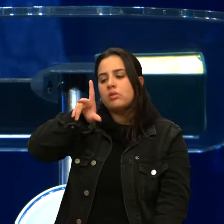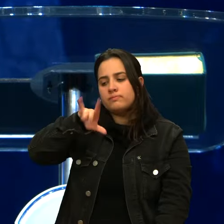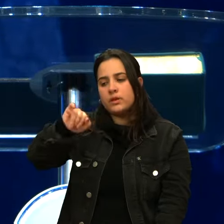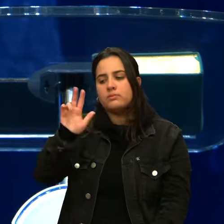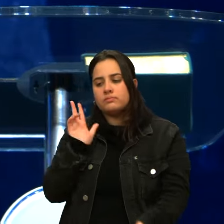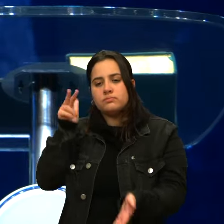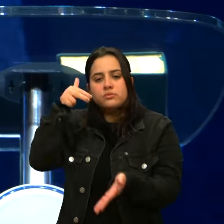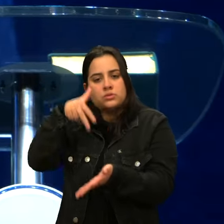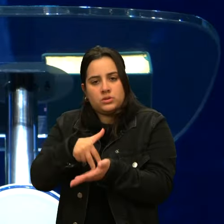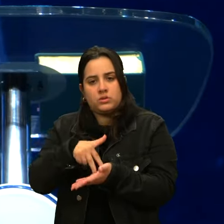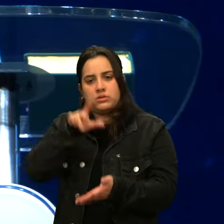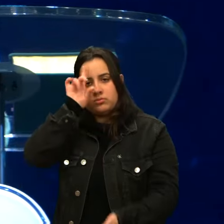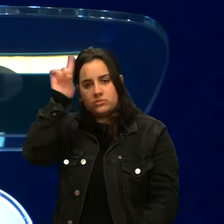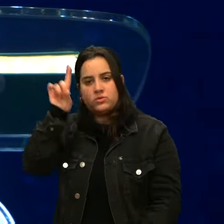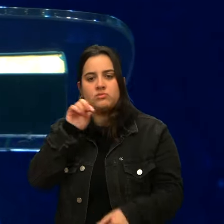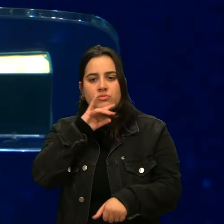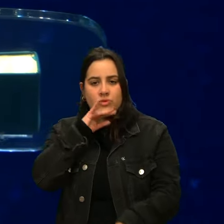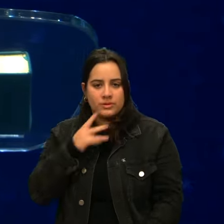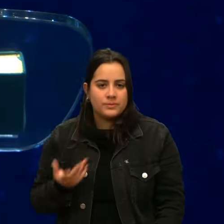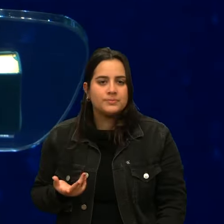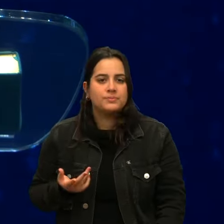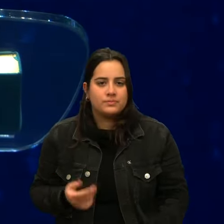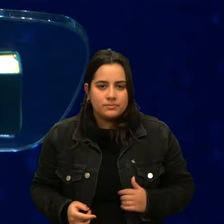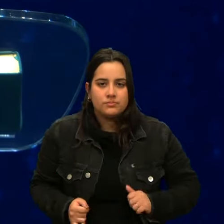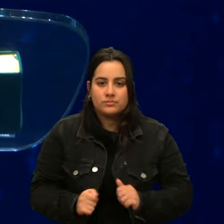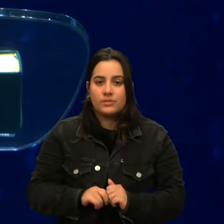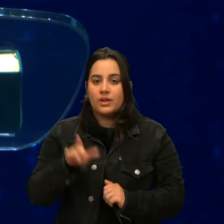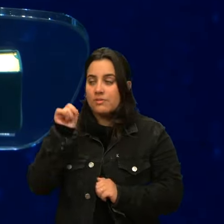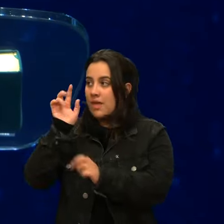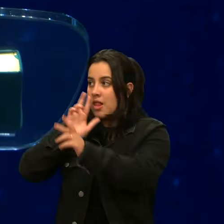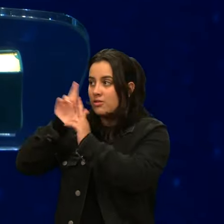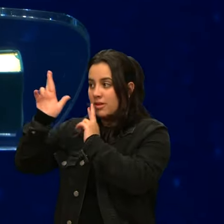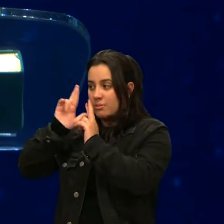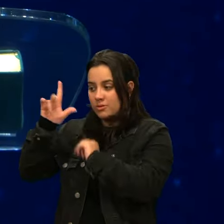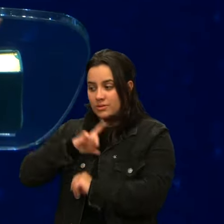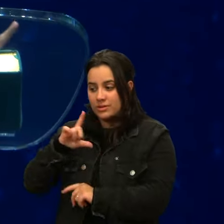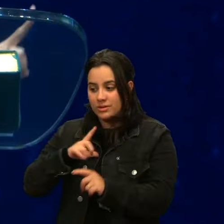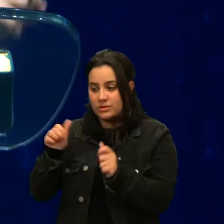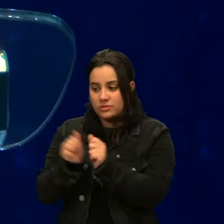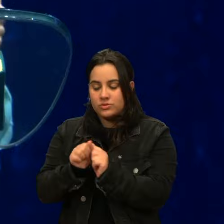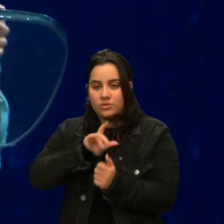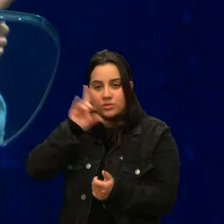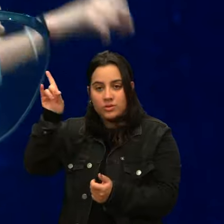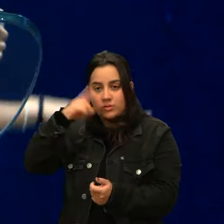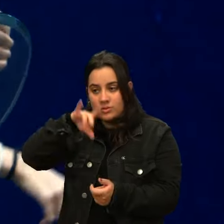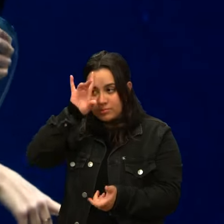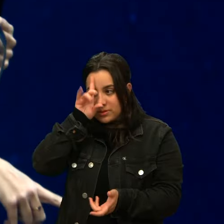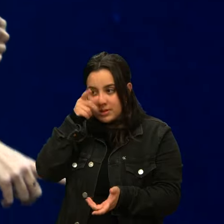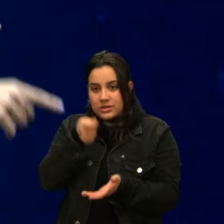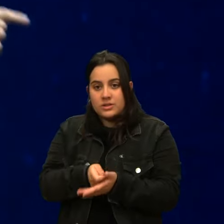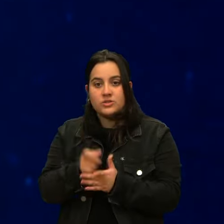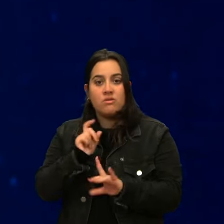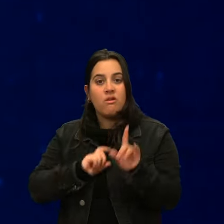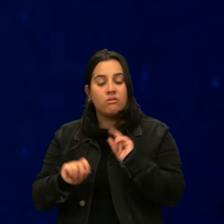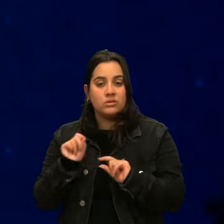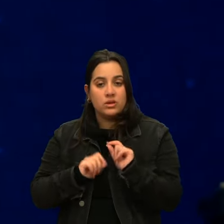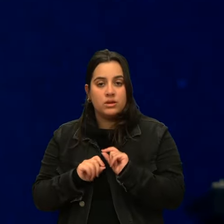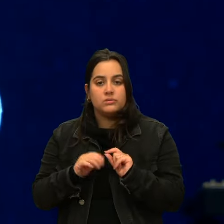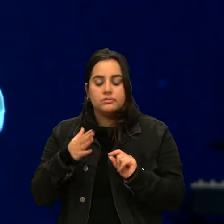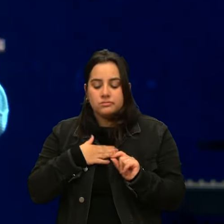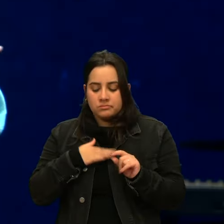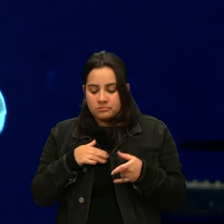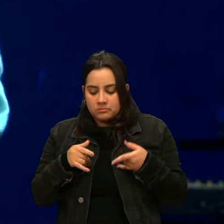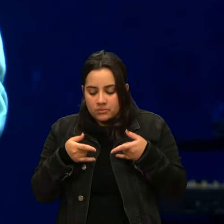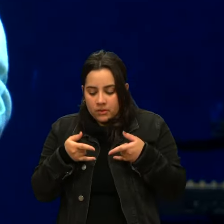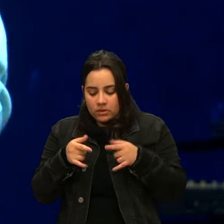dias ruins. É esse relacionamento que você tem com Deus. Quando você decide fechar a porta do teu quarto, quando